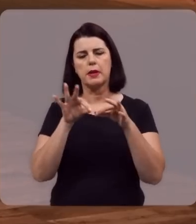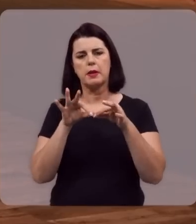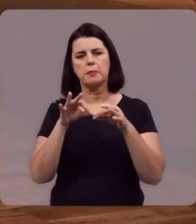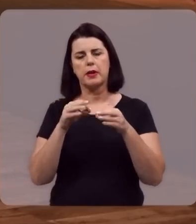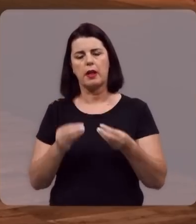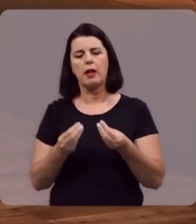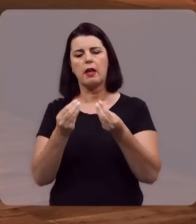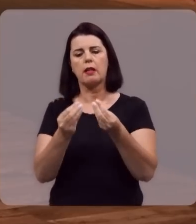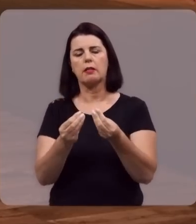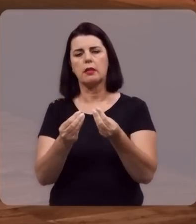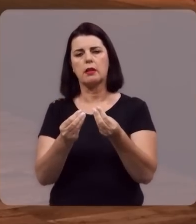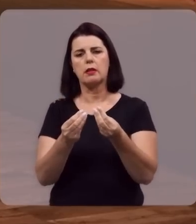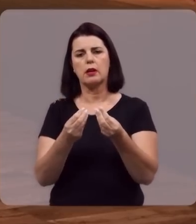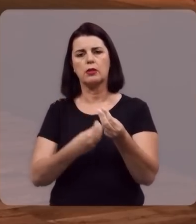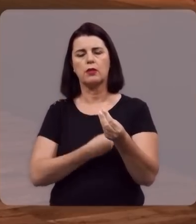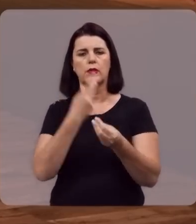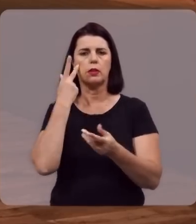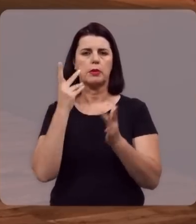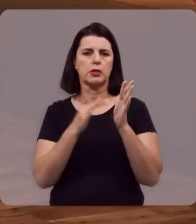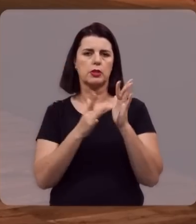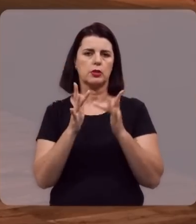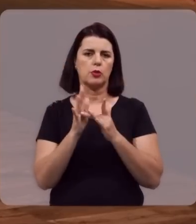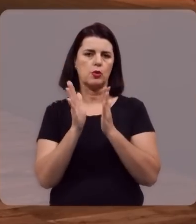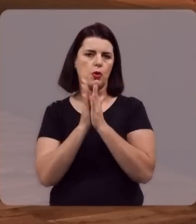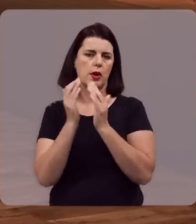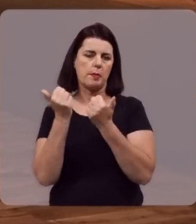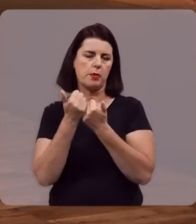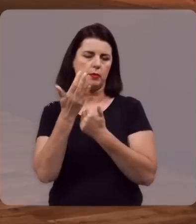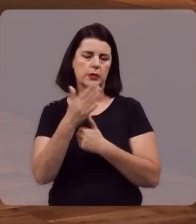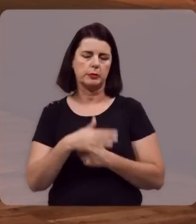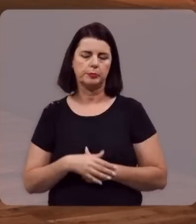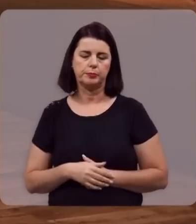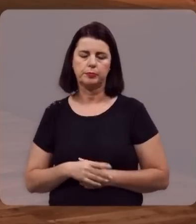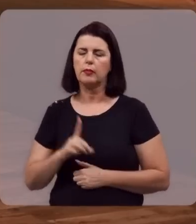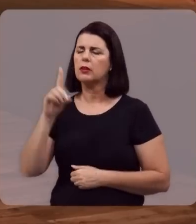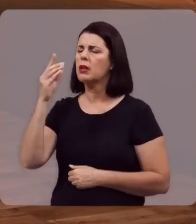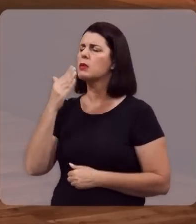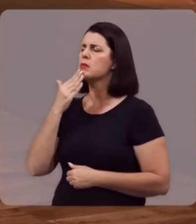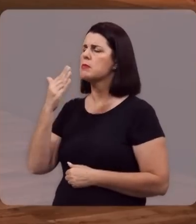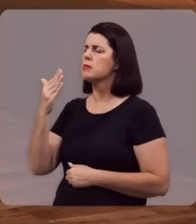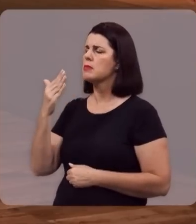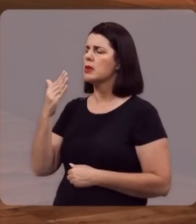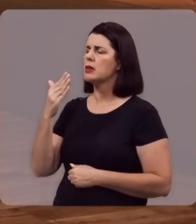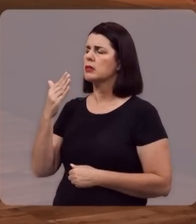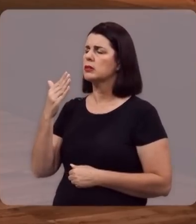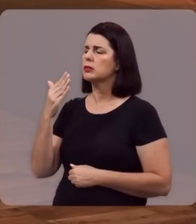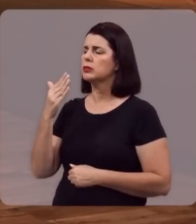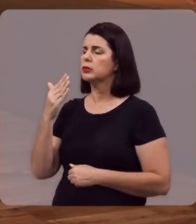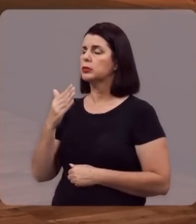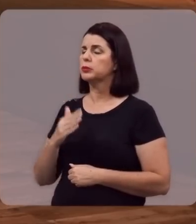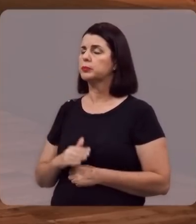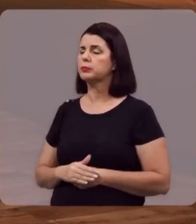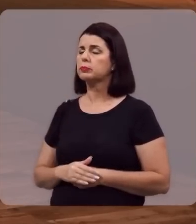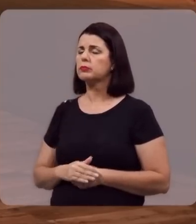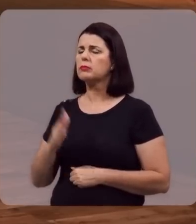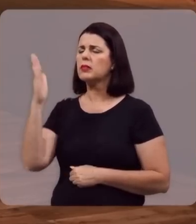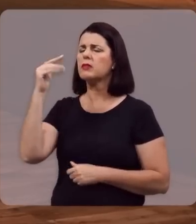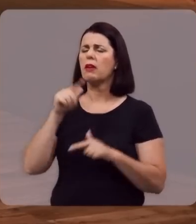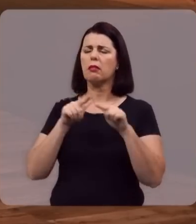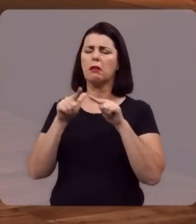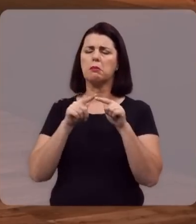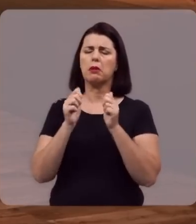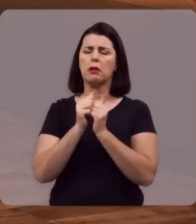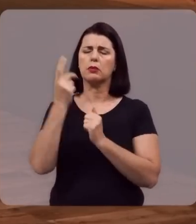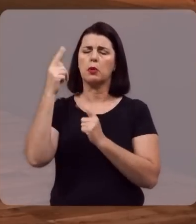preparar, entregando a sua vida a Jesus. Eu vou orar por você. Deus, eu te peço que tu apliques a tua palavra